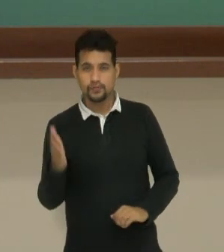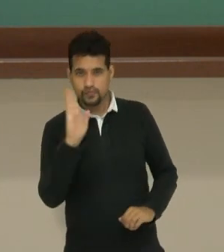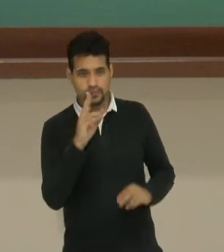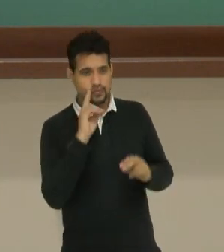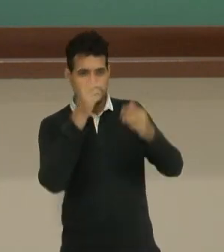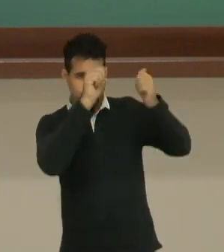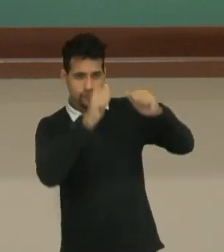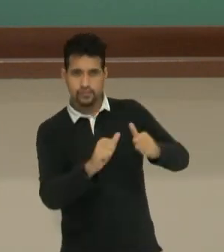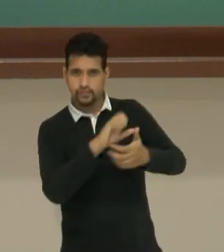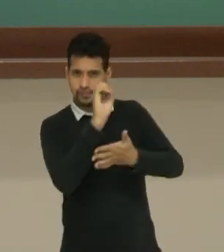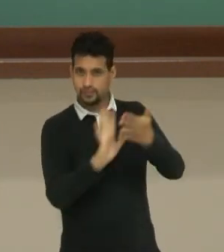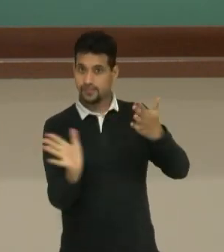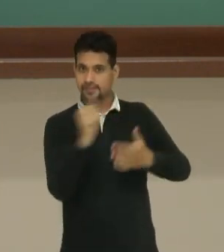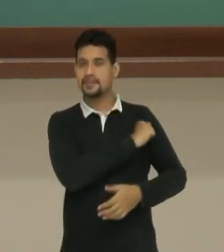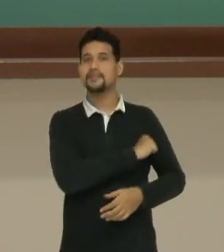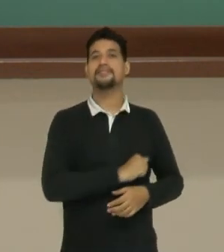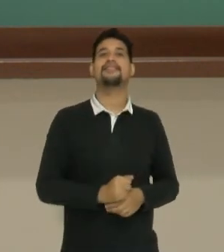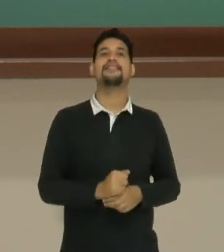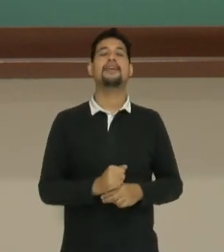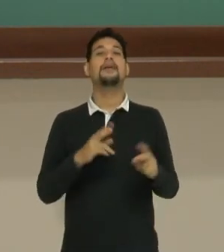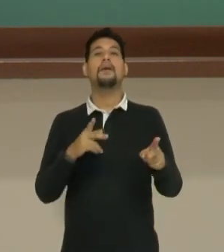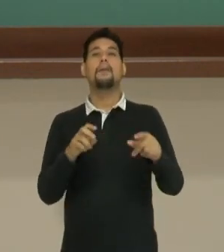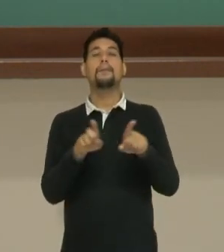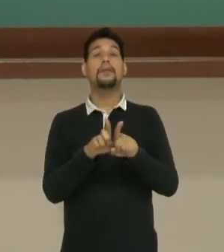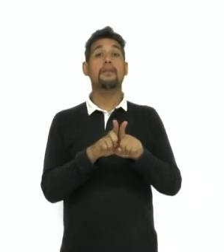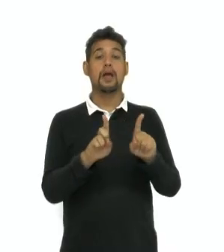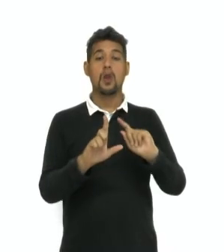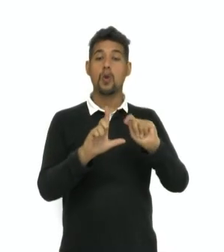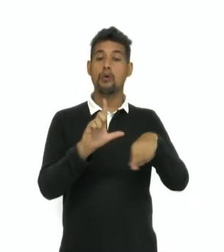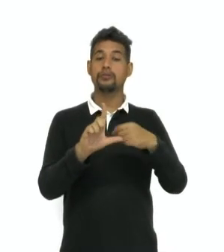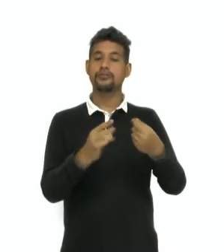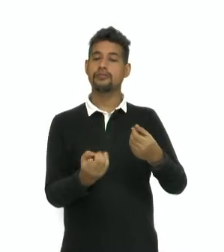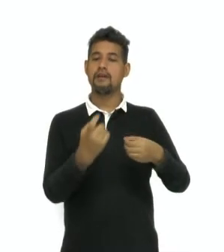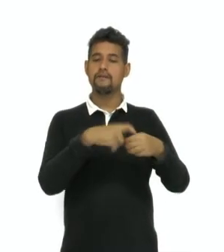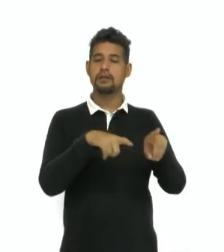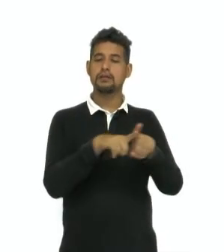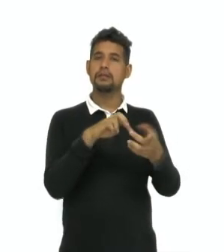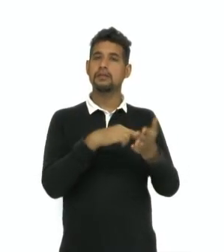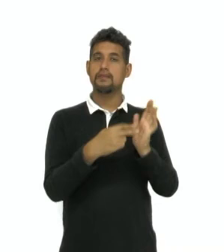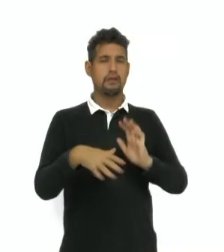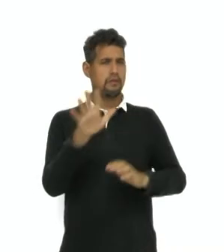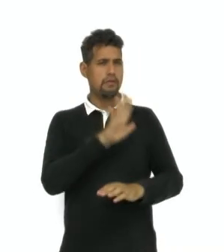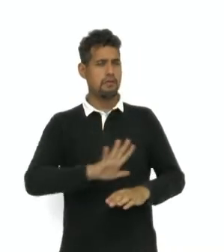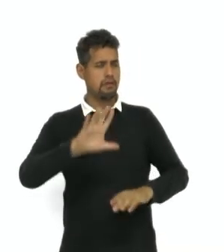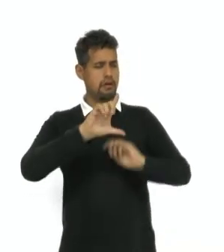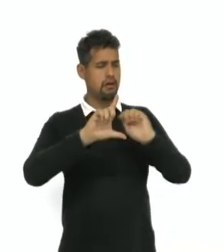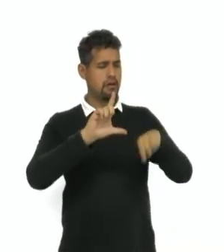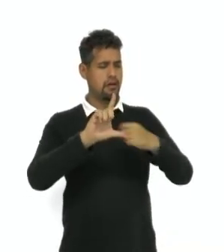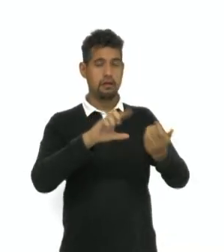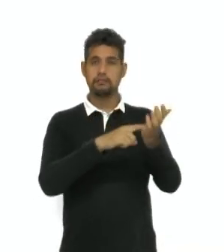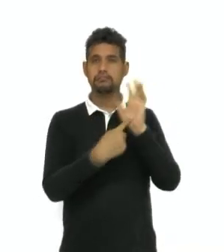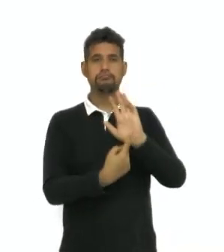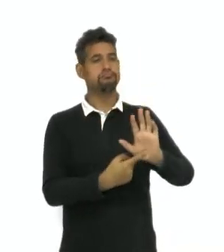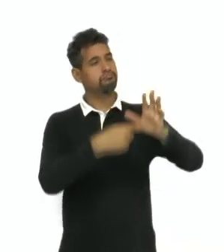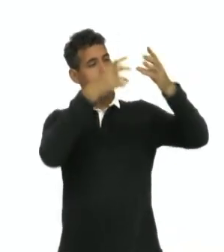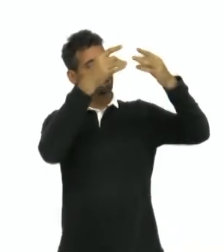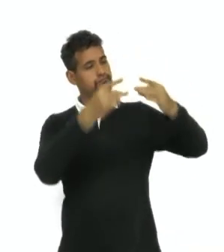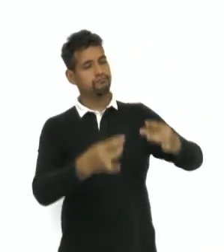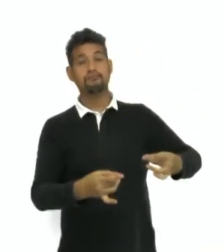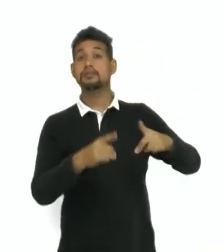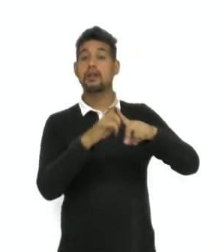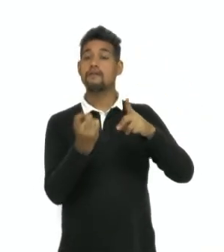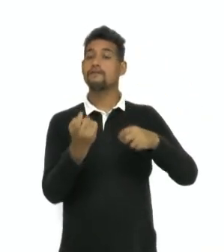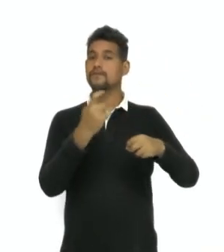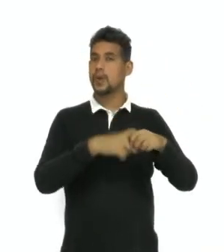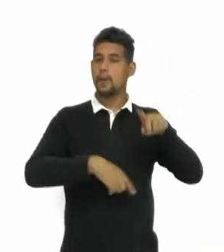Vamos para a correção da atividade? Olha só. A logística reversa é a área da logística que trata dos aspectos de